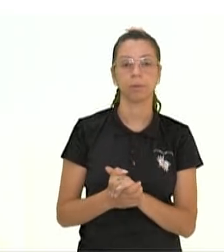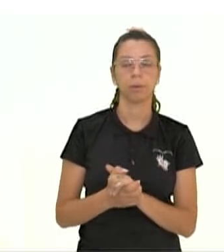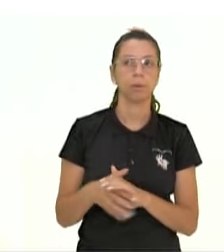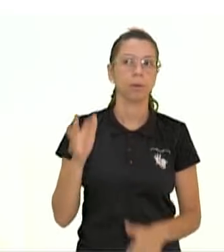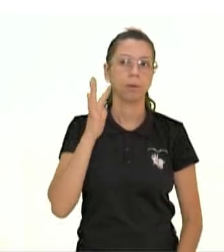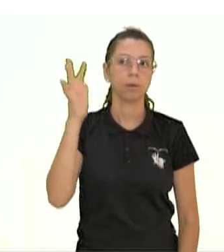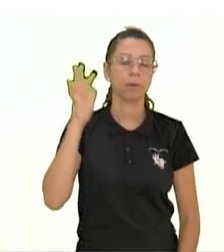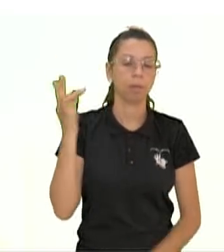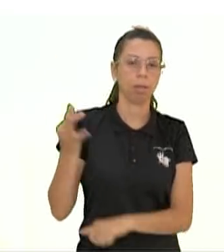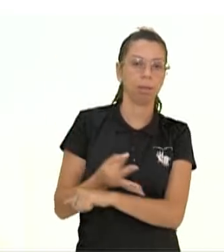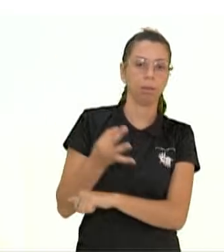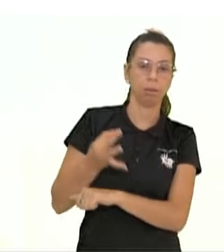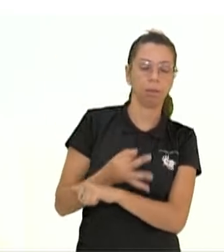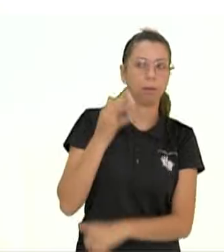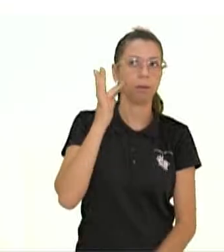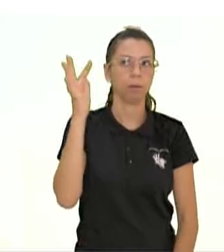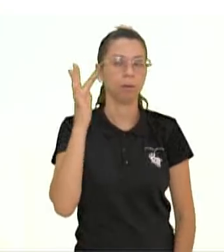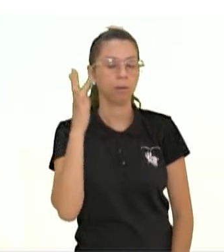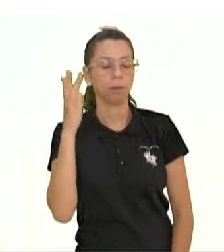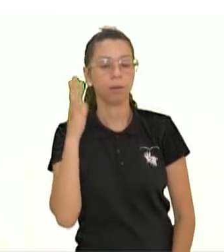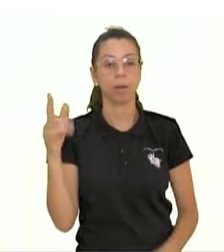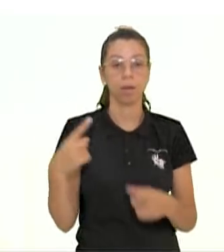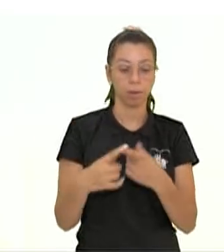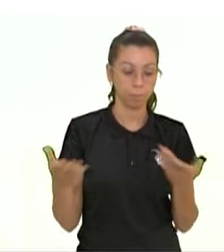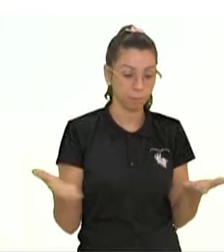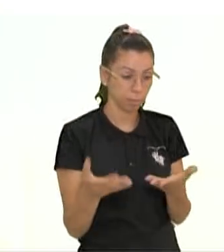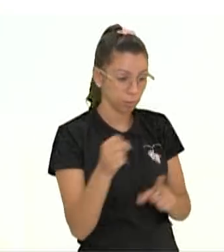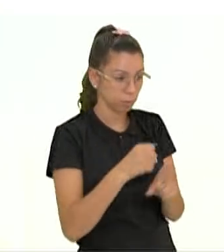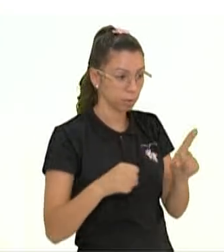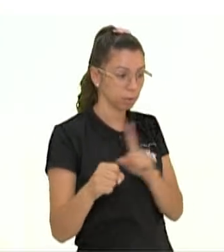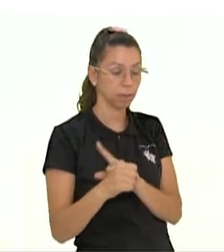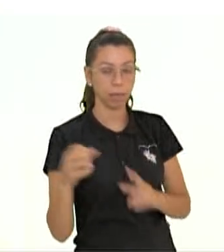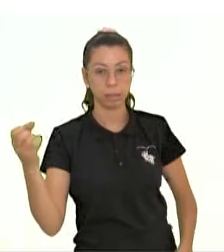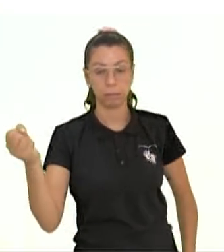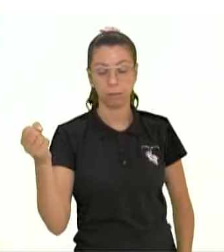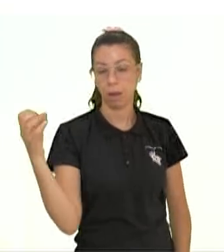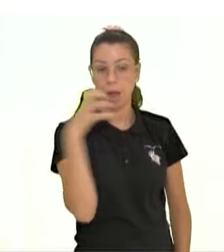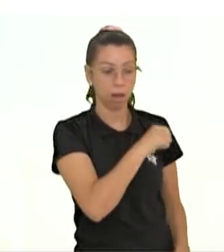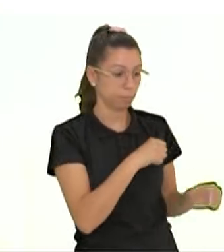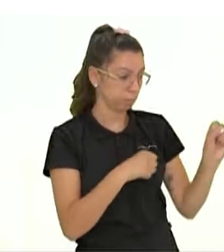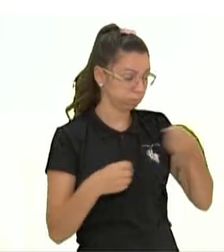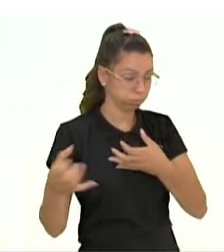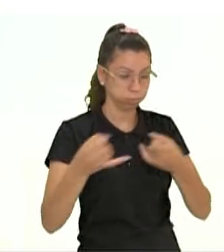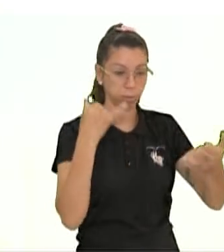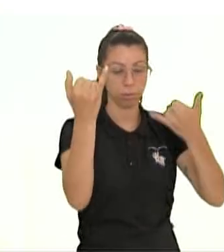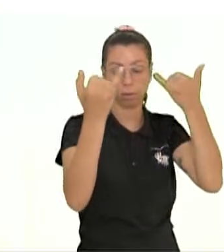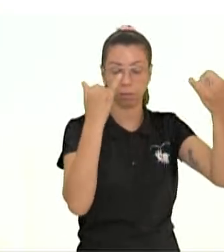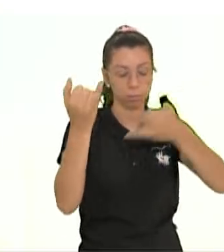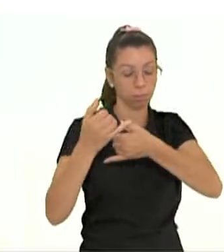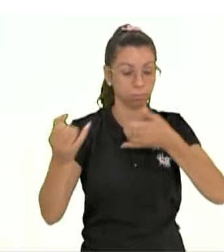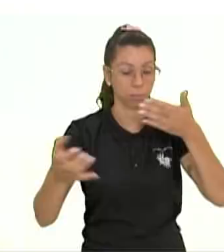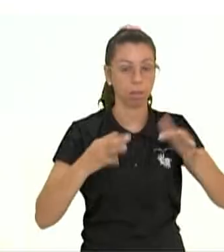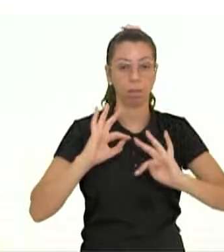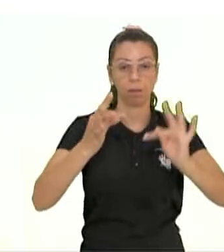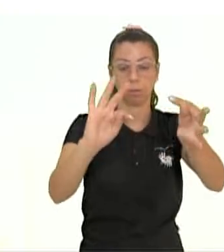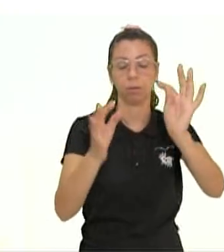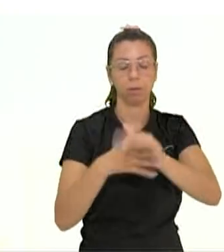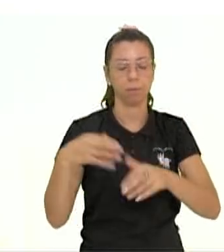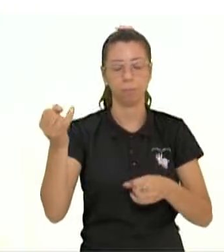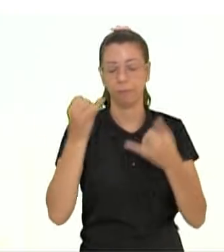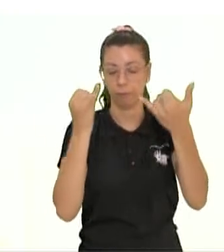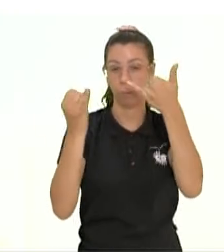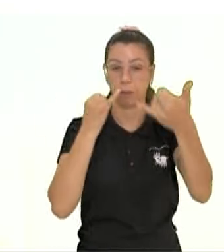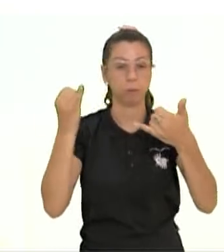memória, diante de uma sociedade onde tudo é muito rápido, tecnologias, internet, informações, enxurradas de informações,